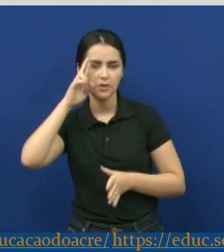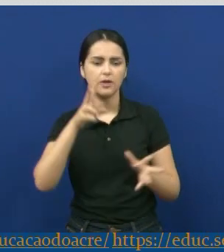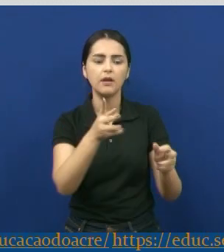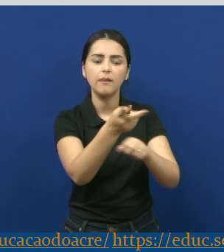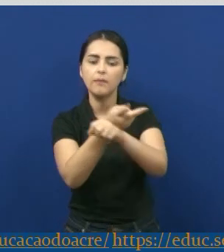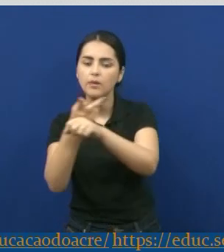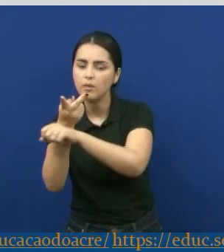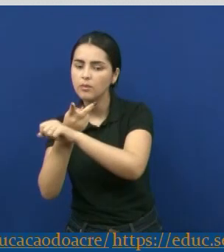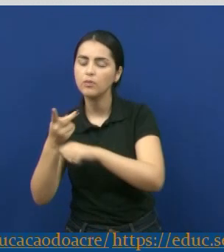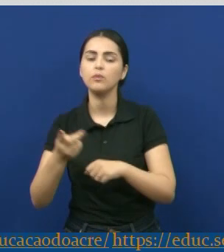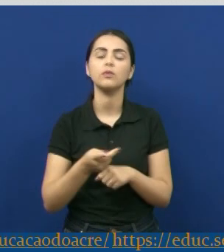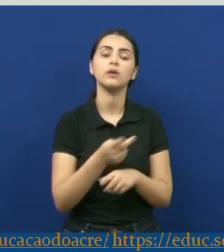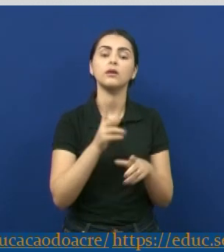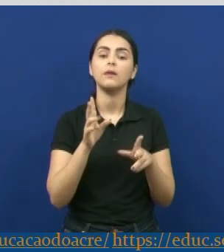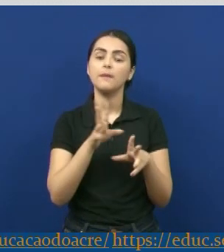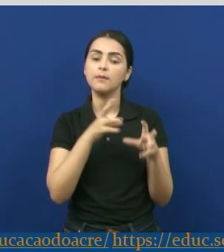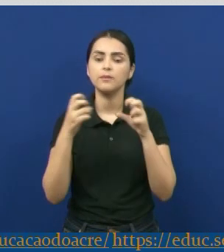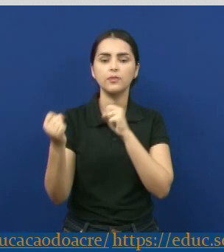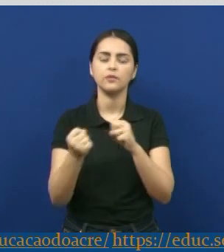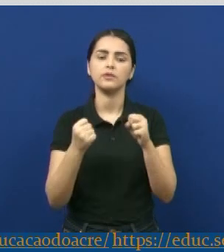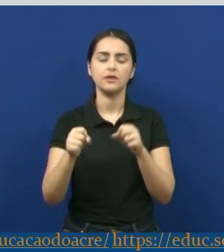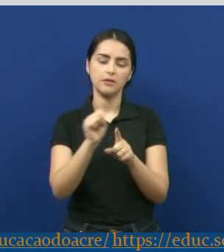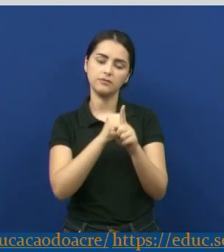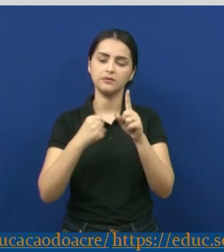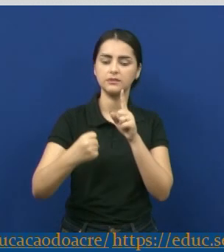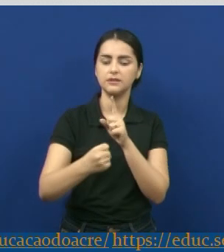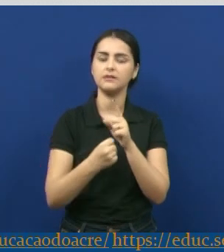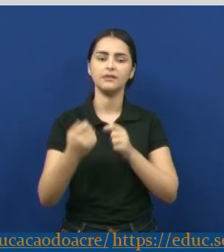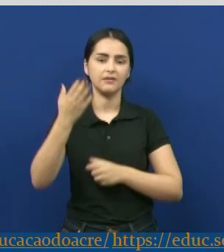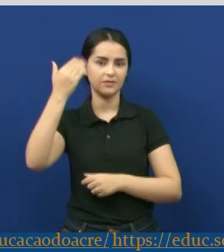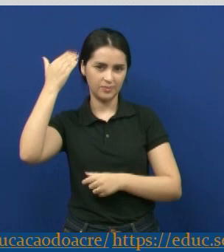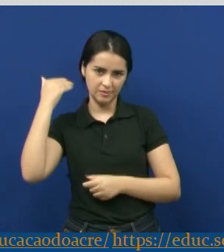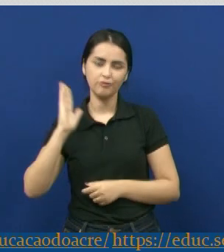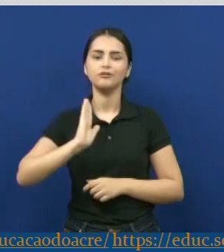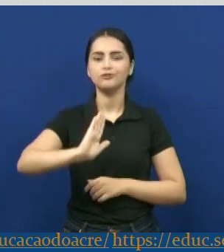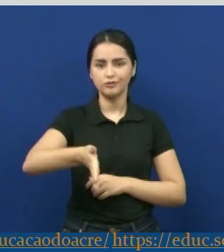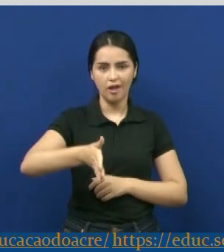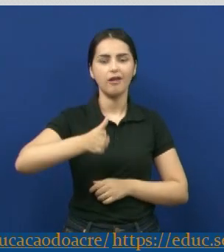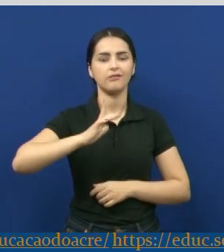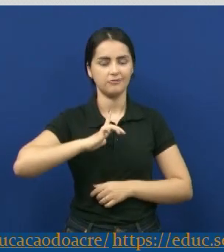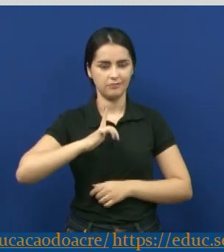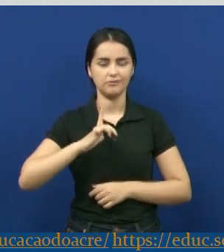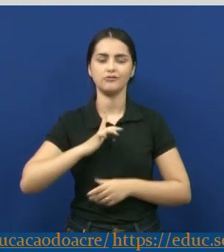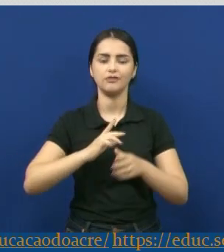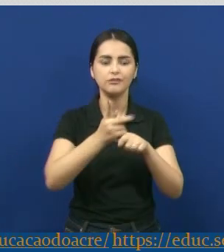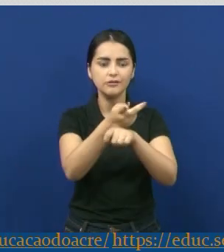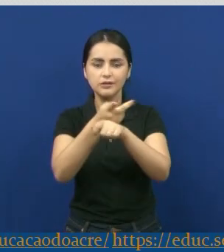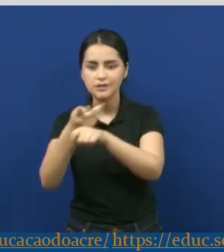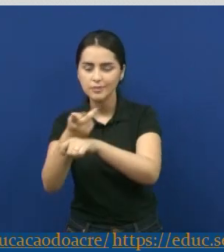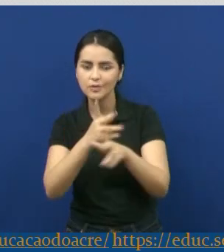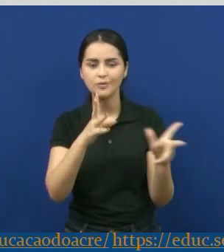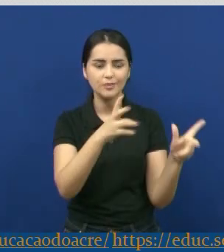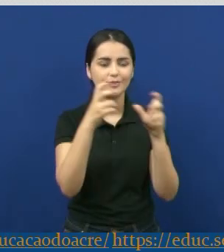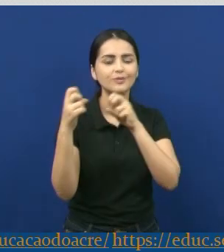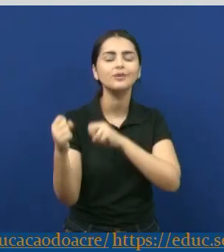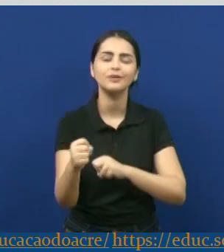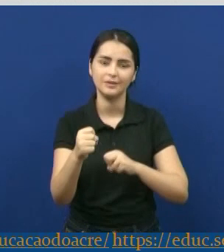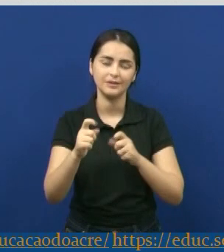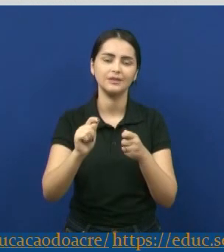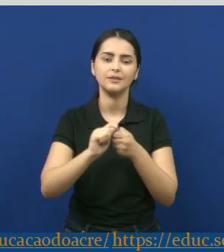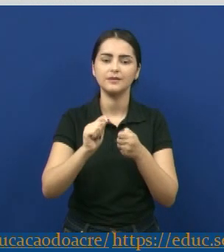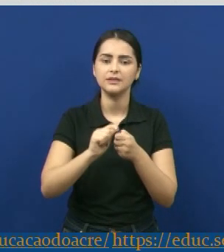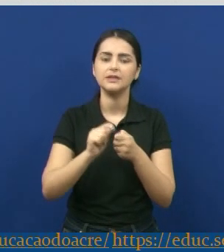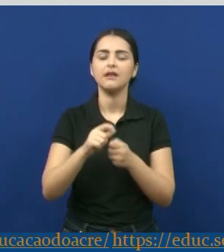Nas sociedades antigas, né, já haviam essa busca pelo poder, a busca para